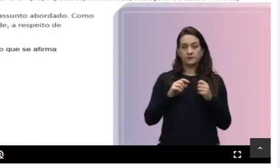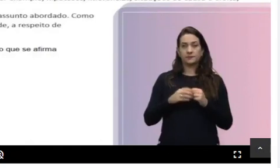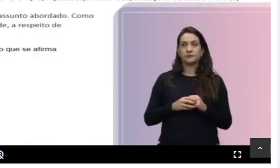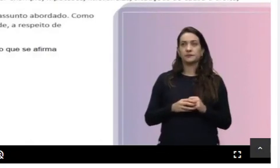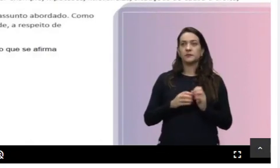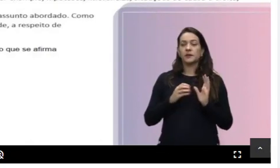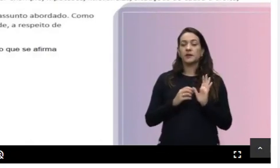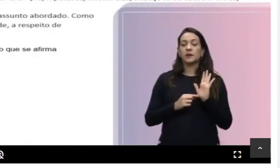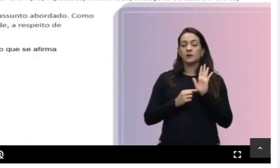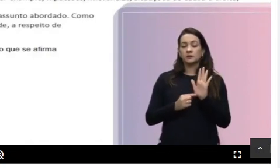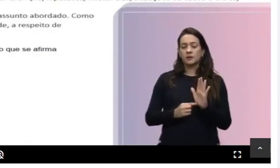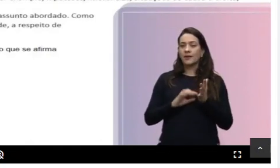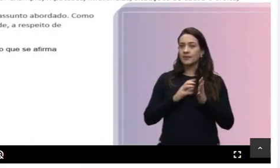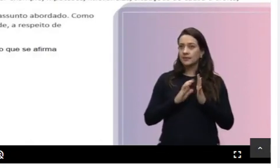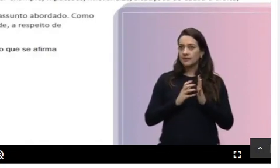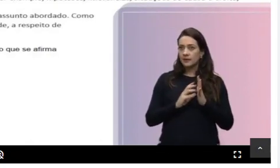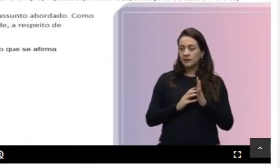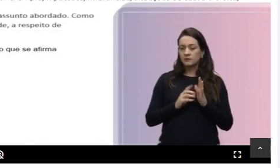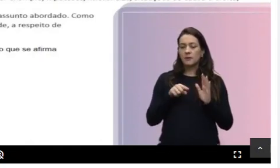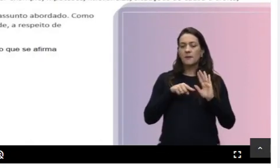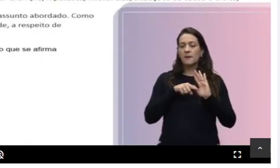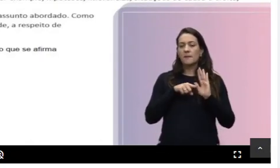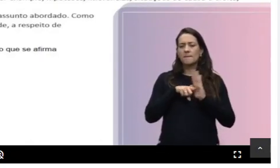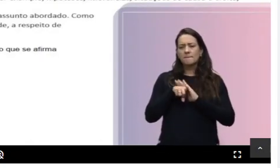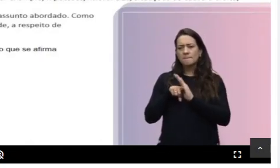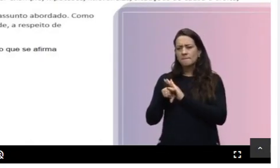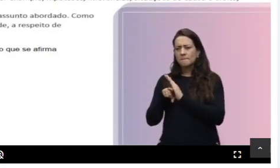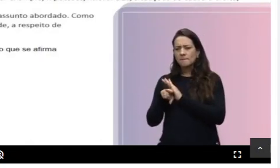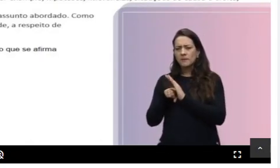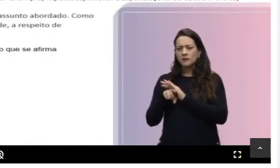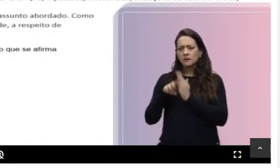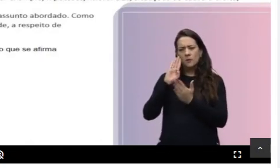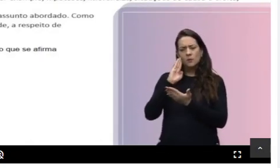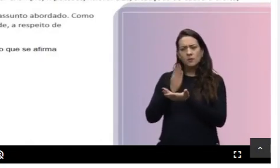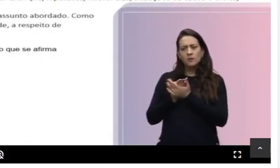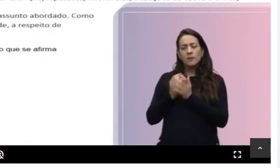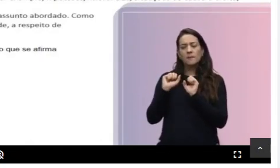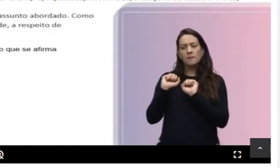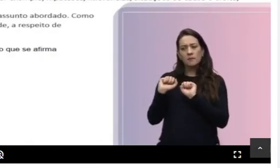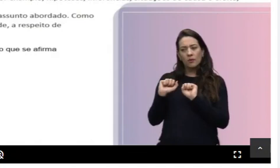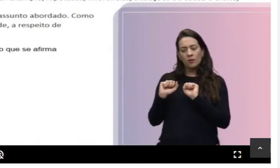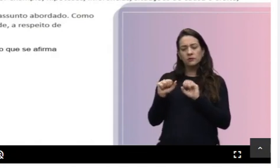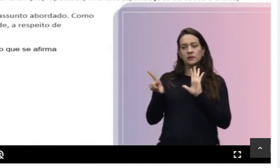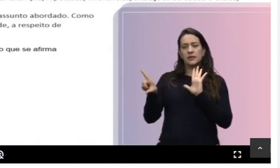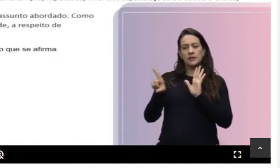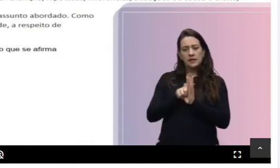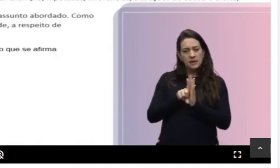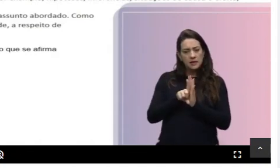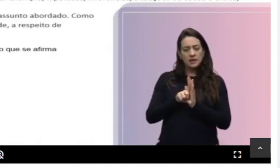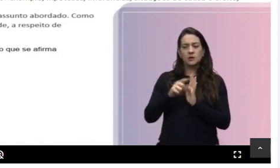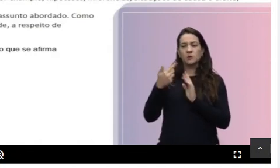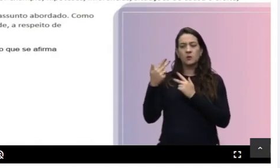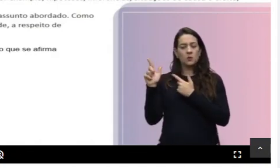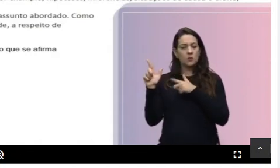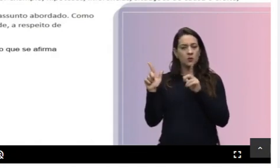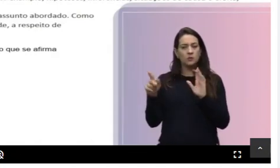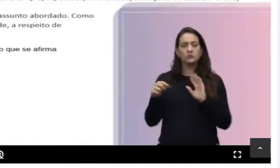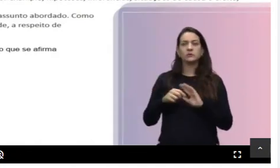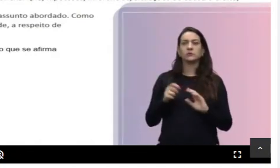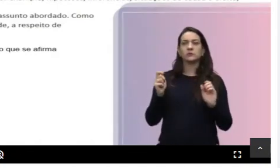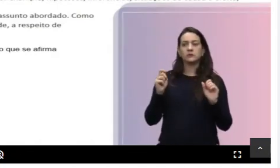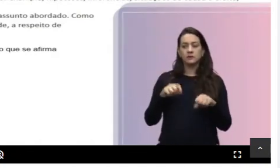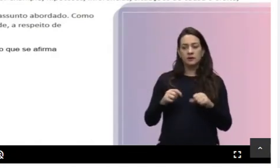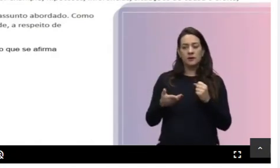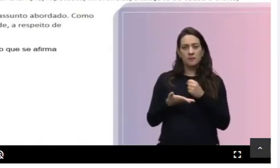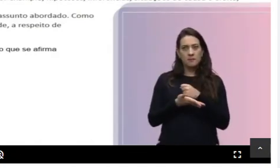de pesquisas confiáveis, fatos reais, leis, entre outros que embasam o conteúdo do autor. Essa